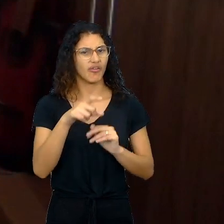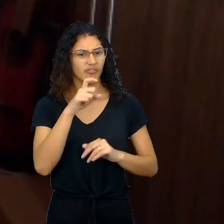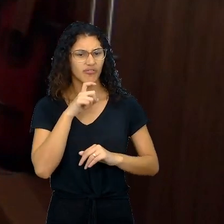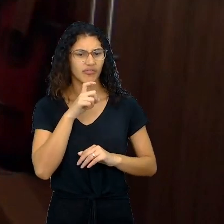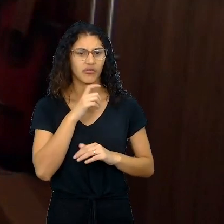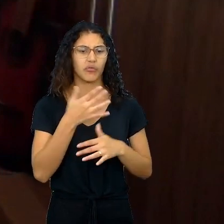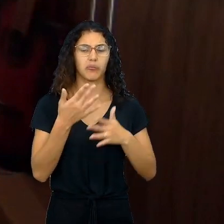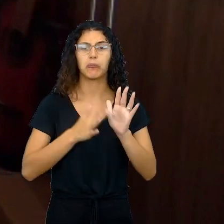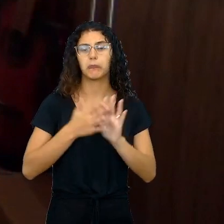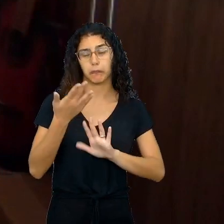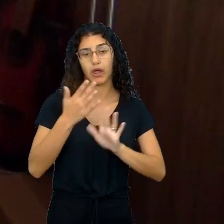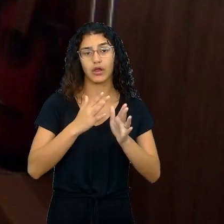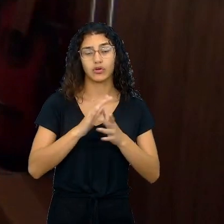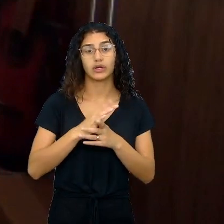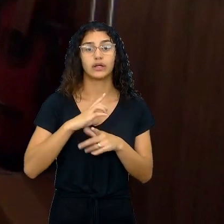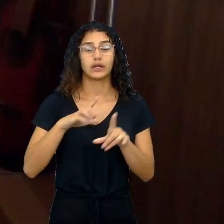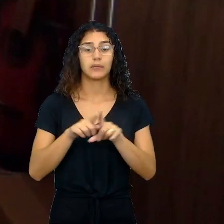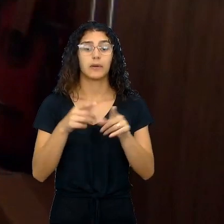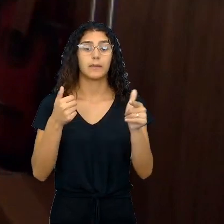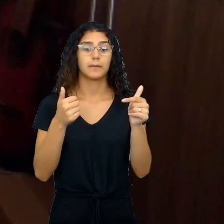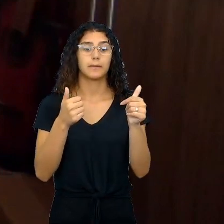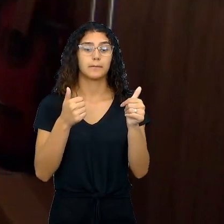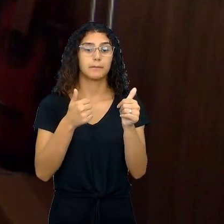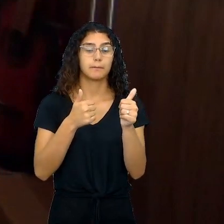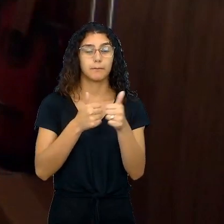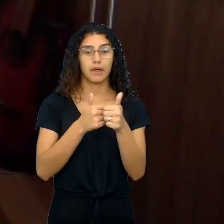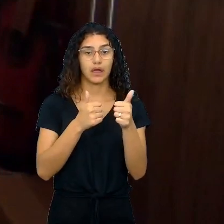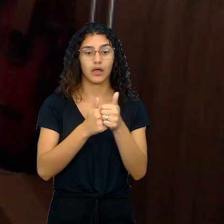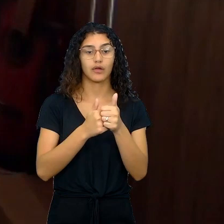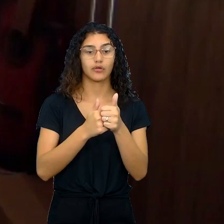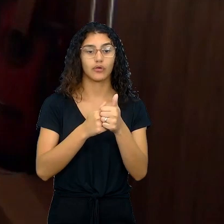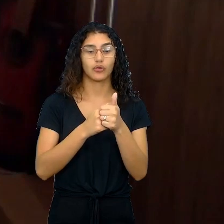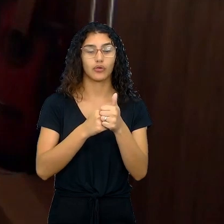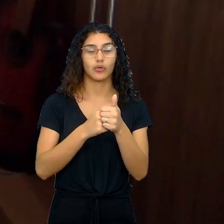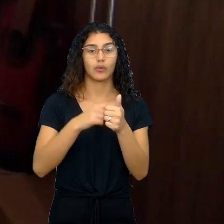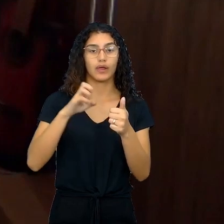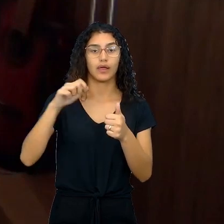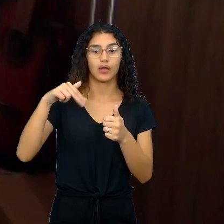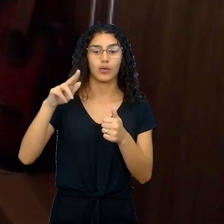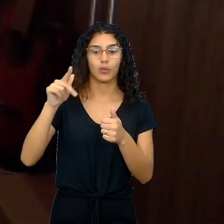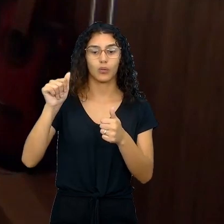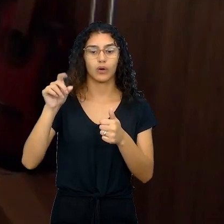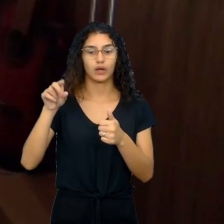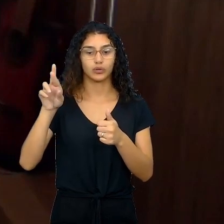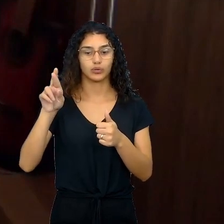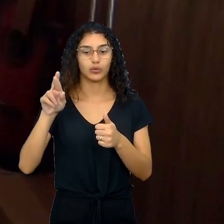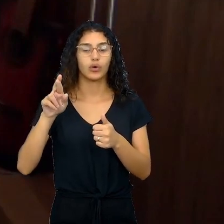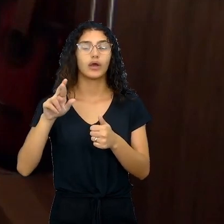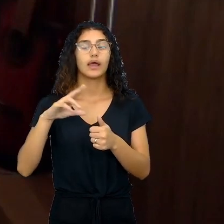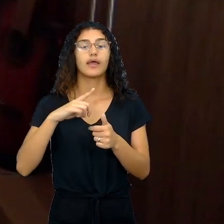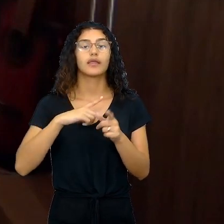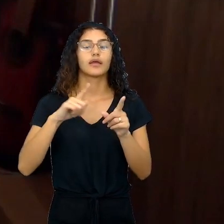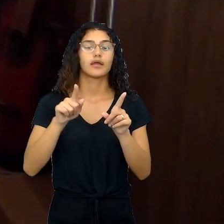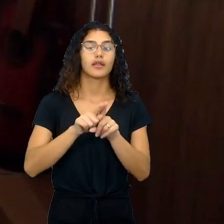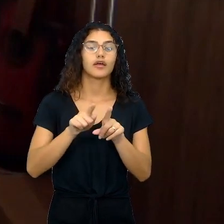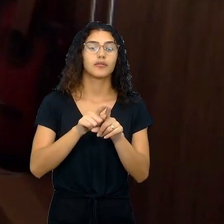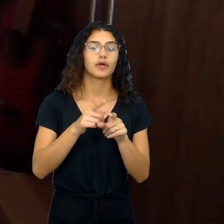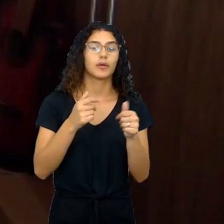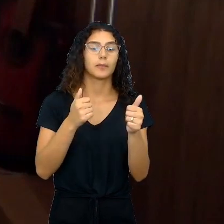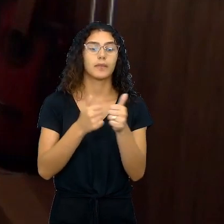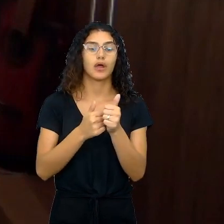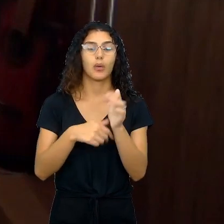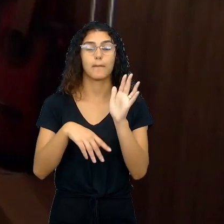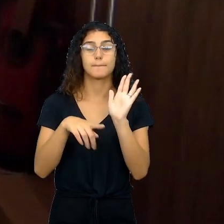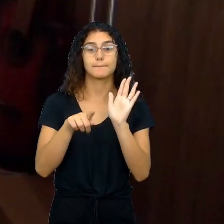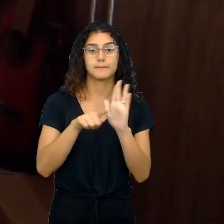Tem temperaturas, principalmente perto do Equador, nos trópicos mais elevadas, e partindo aí para os polos